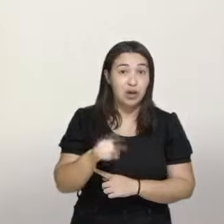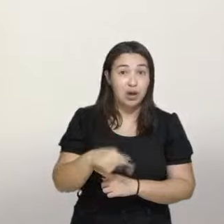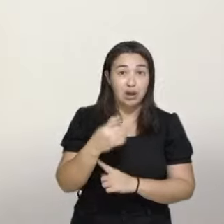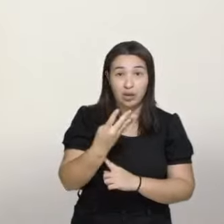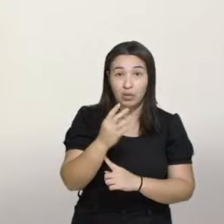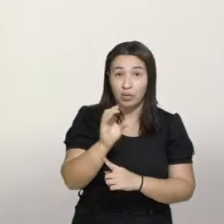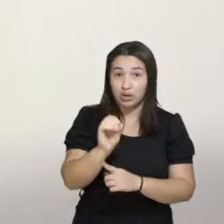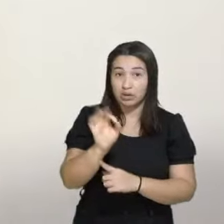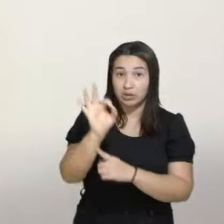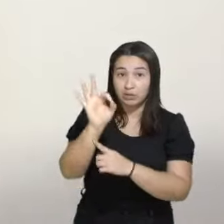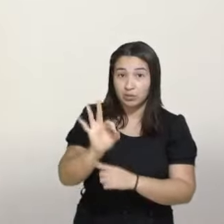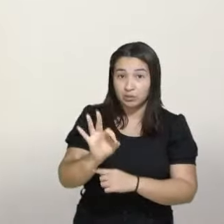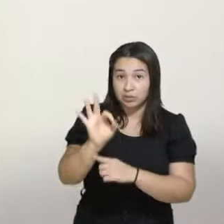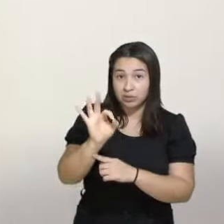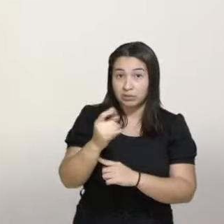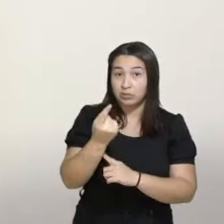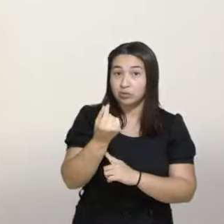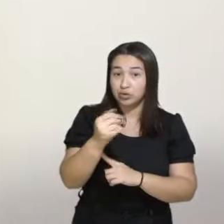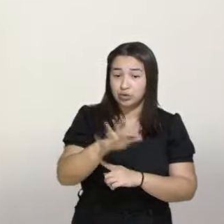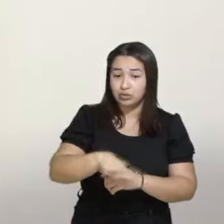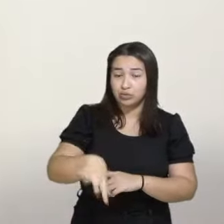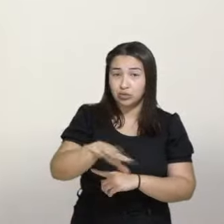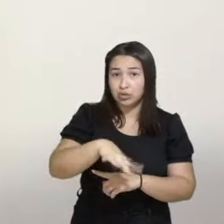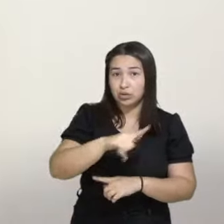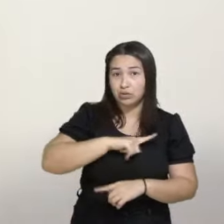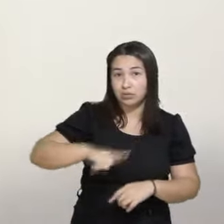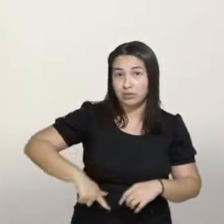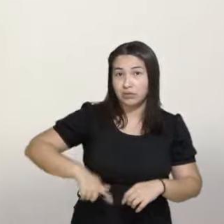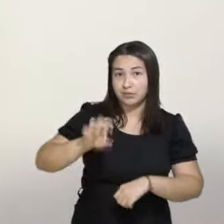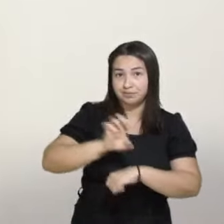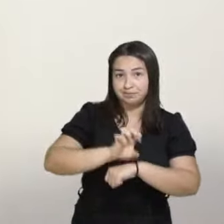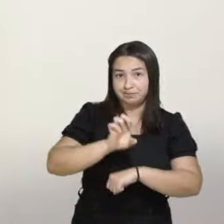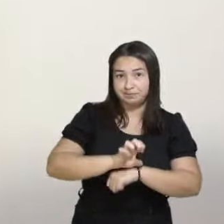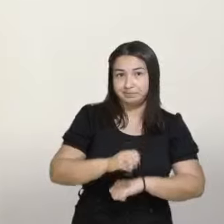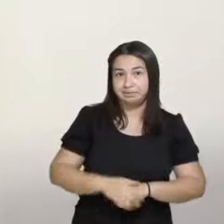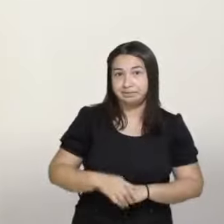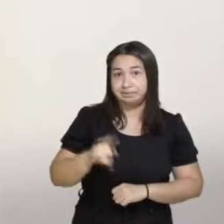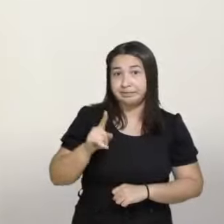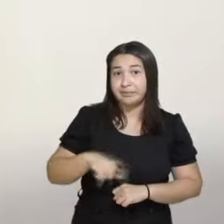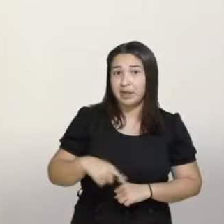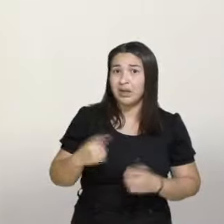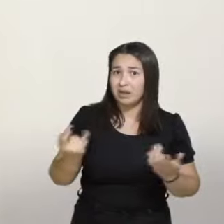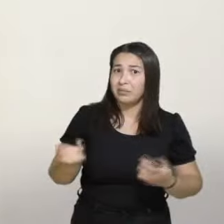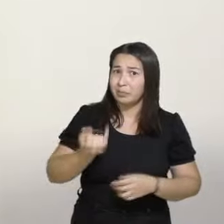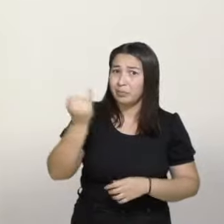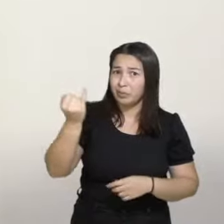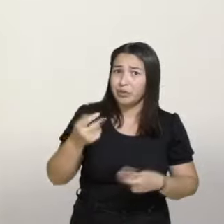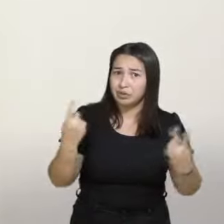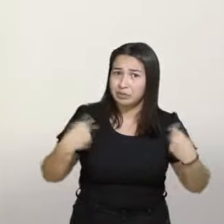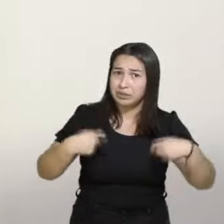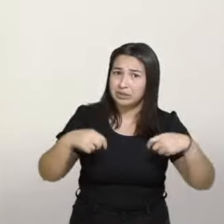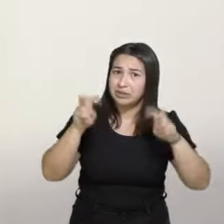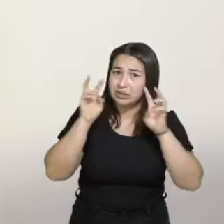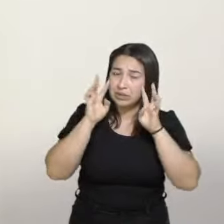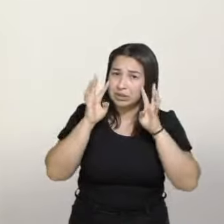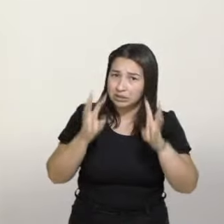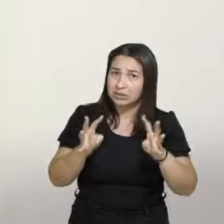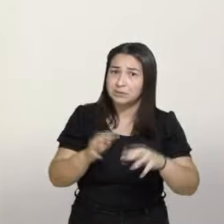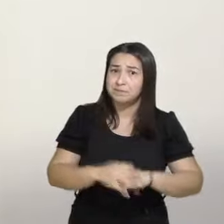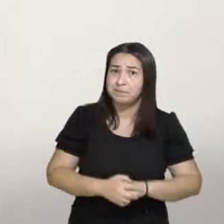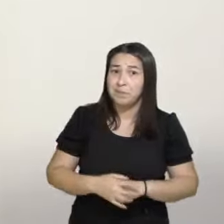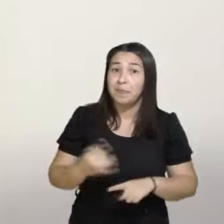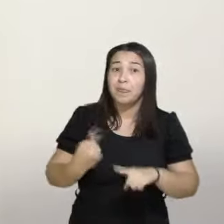40% do orçamento geral do governo do Estado. Isso é muito significativo. E eu queria trazer esse debate, porque esse